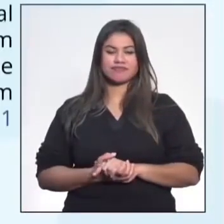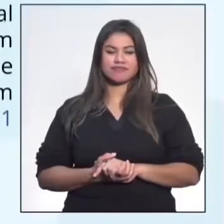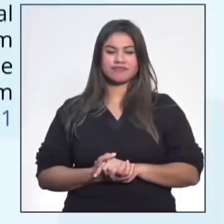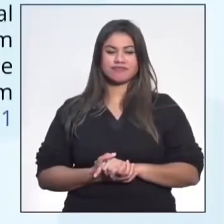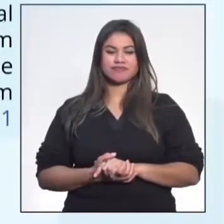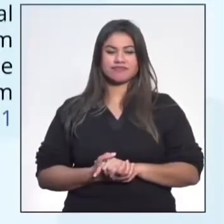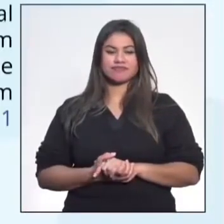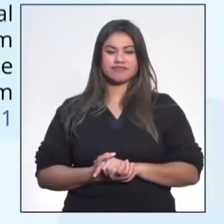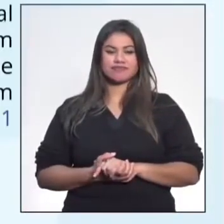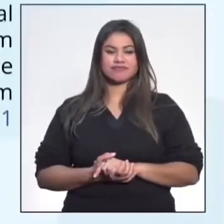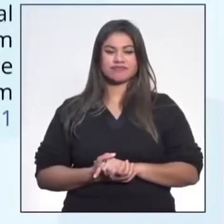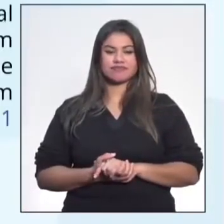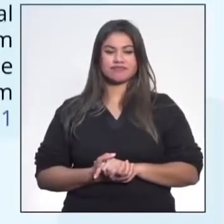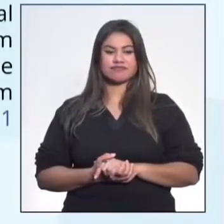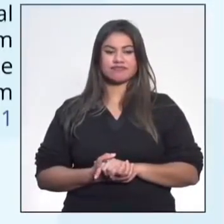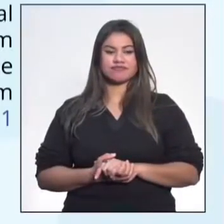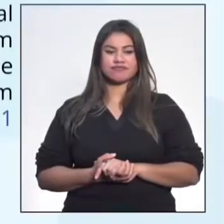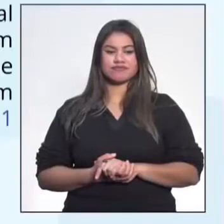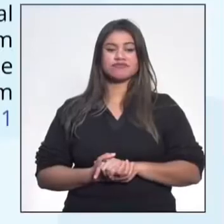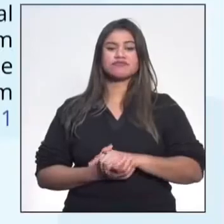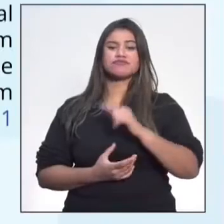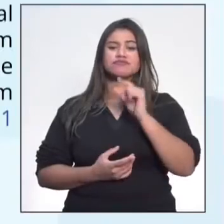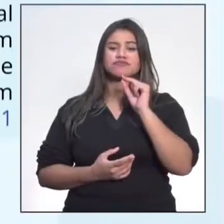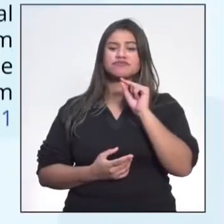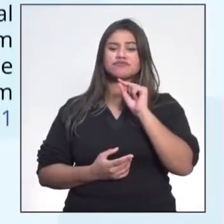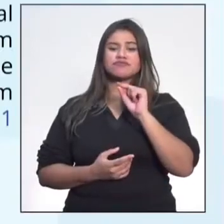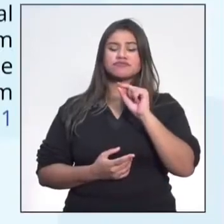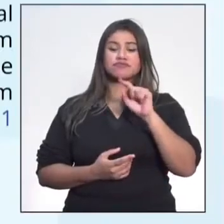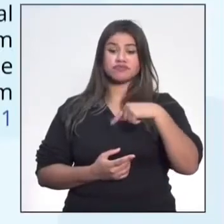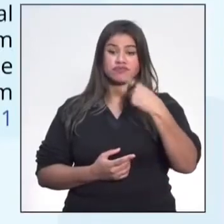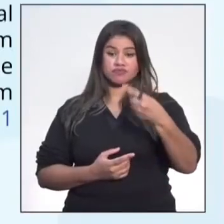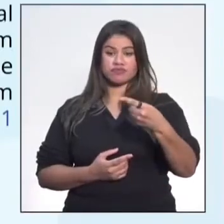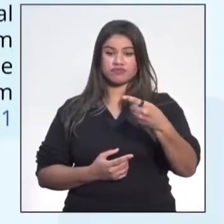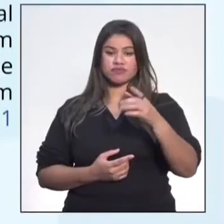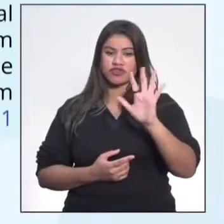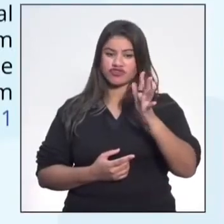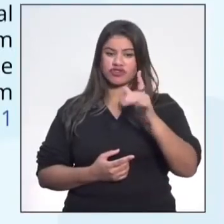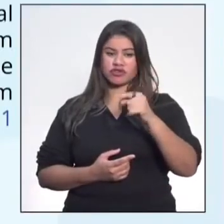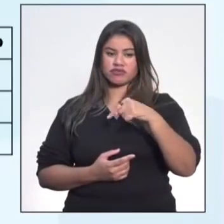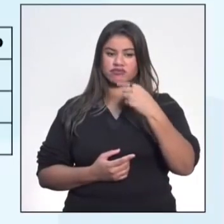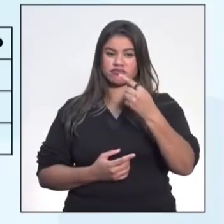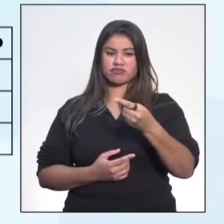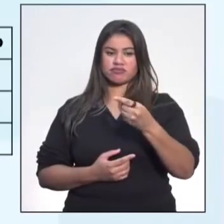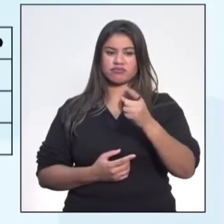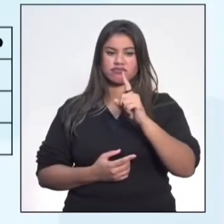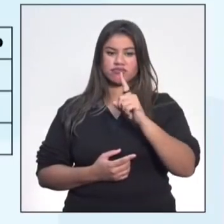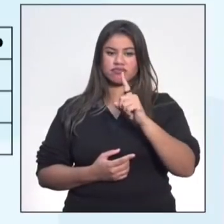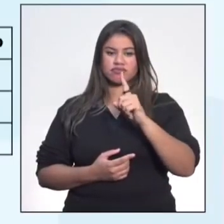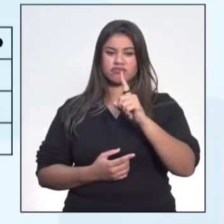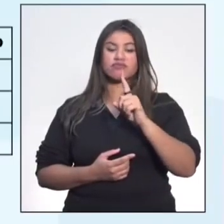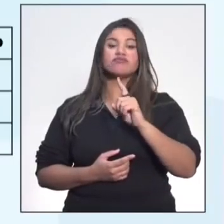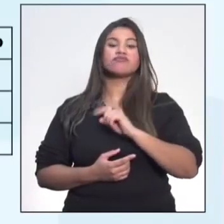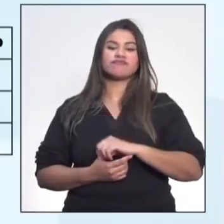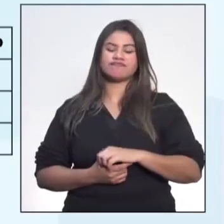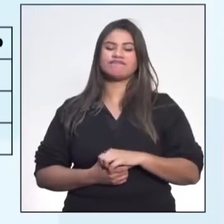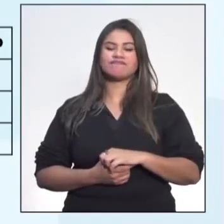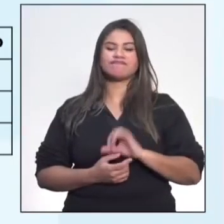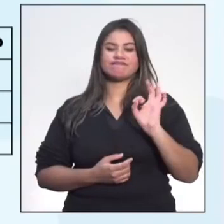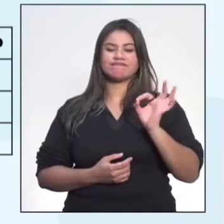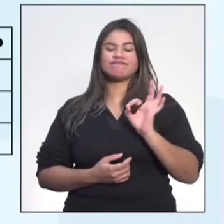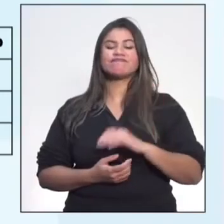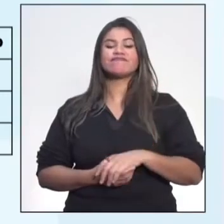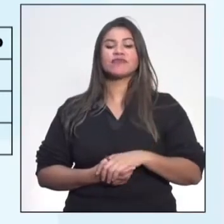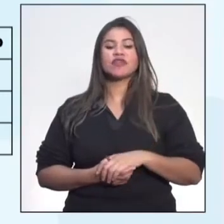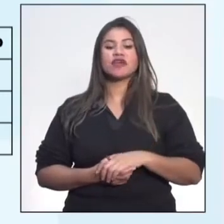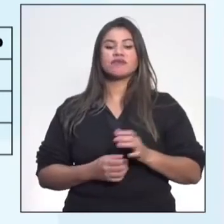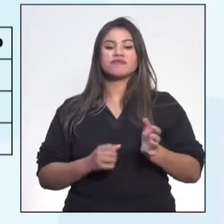Ah, muito bom. O que é essa atividade? Não, é o próximo, por favor. Esse aí eu já fiz. Pode passar. Aê, muito bom. O que é